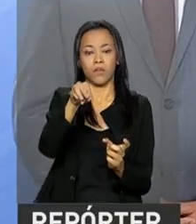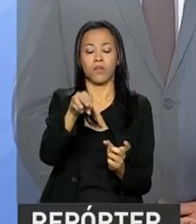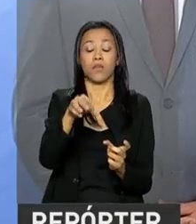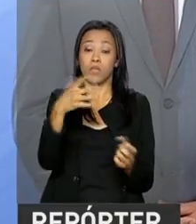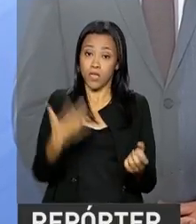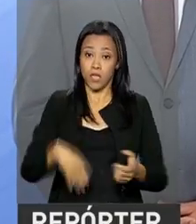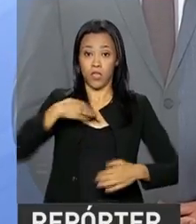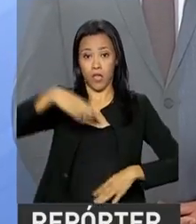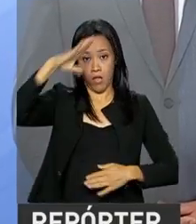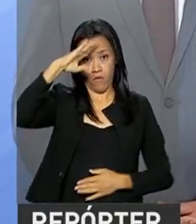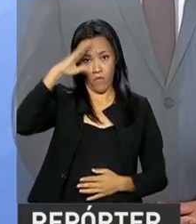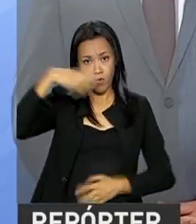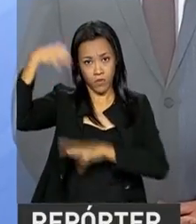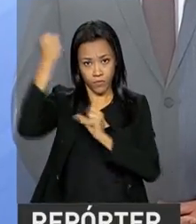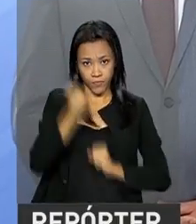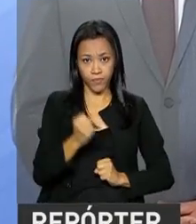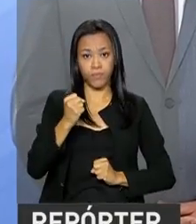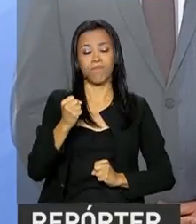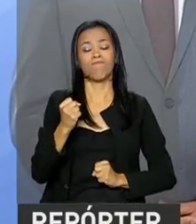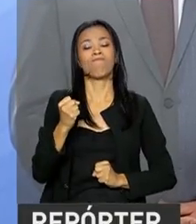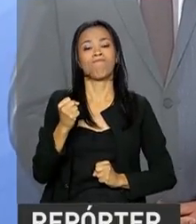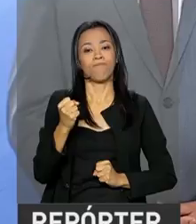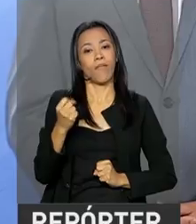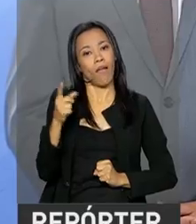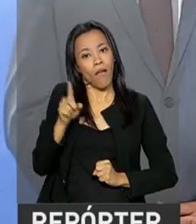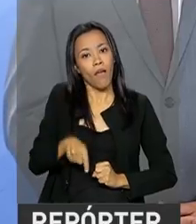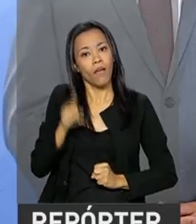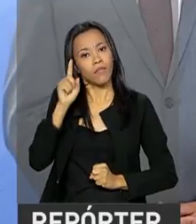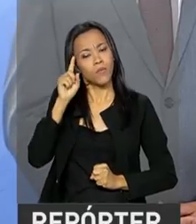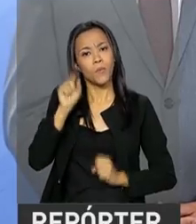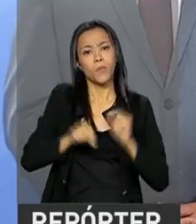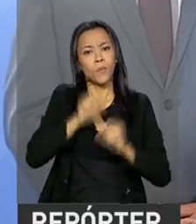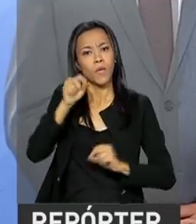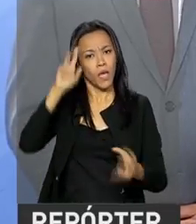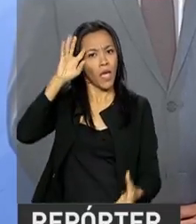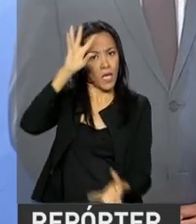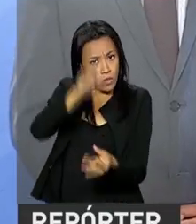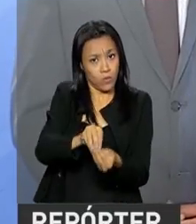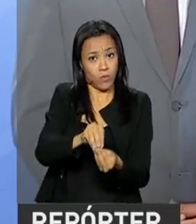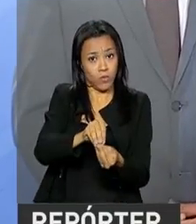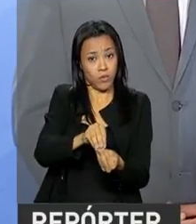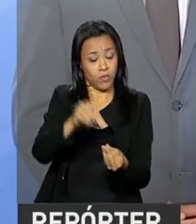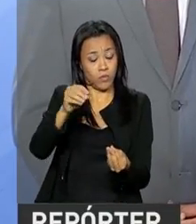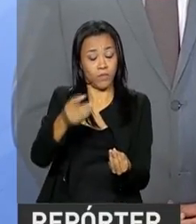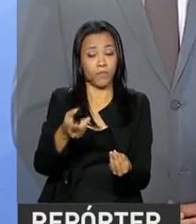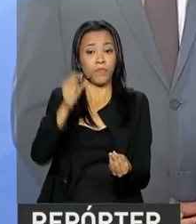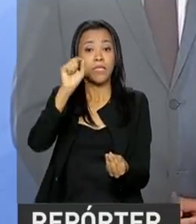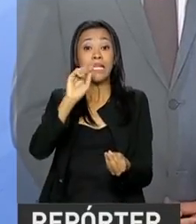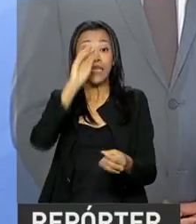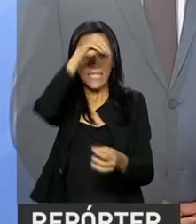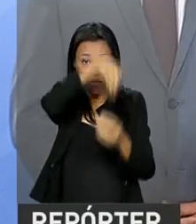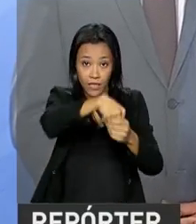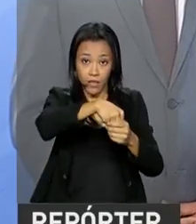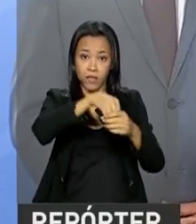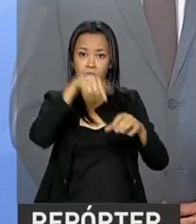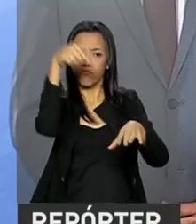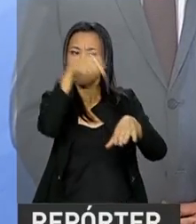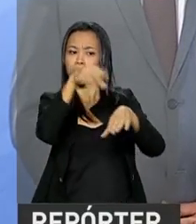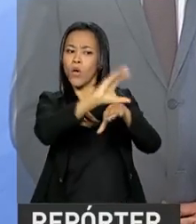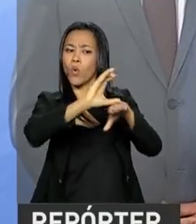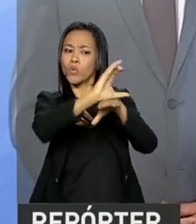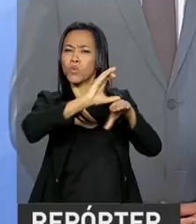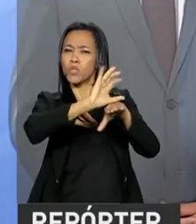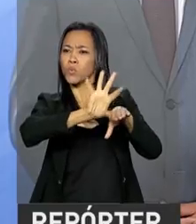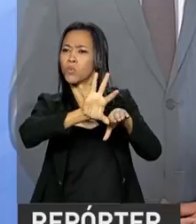em síntese poderia traduzir o seu pensamento da seguinte forma dentro da constituição tudo